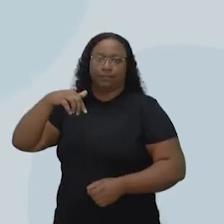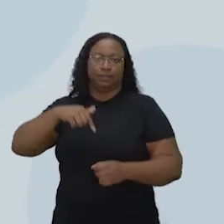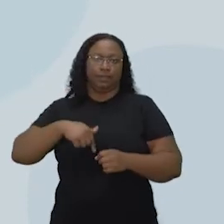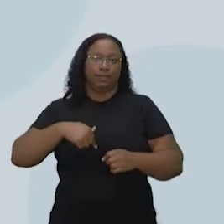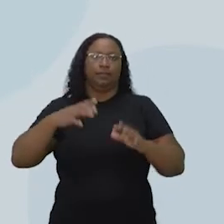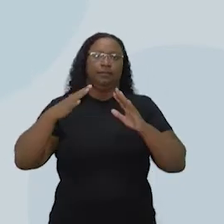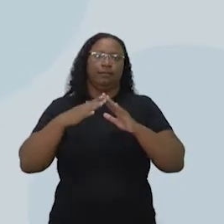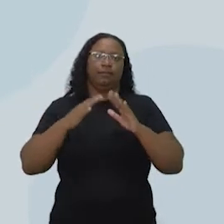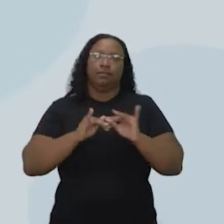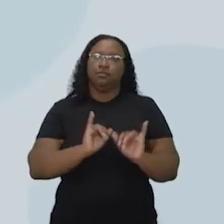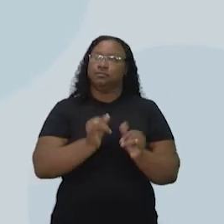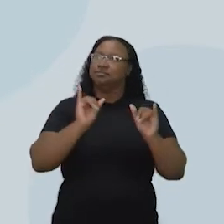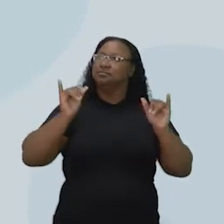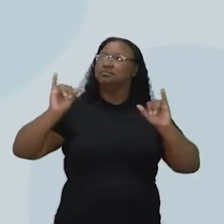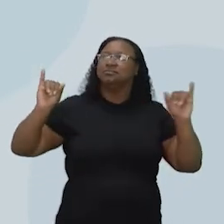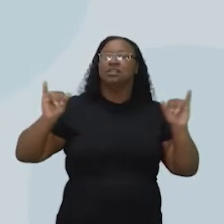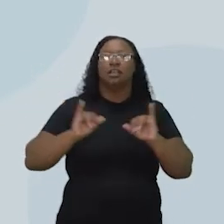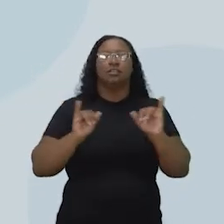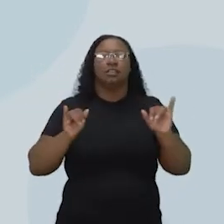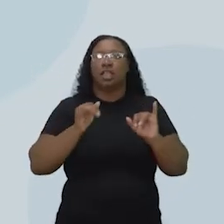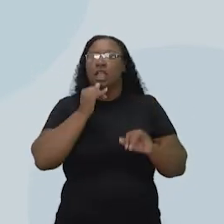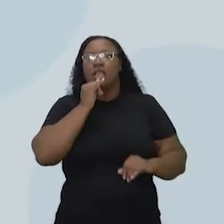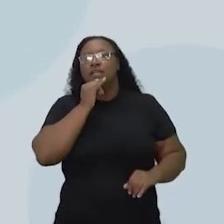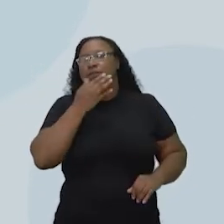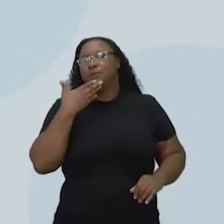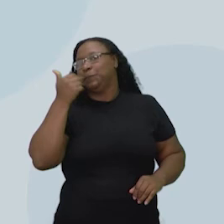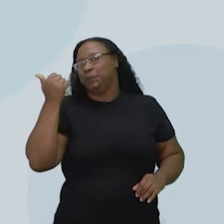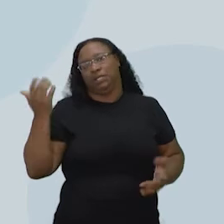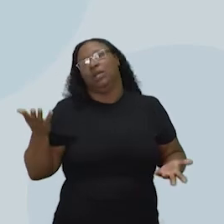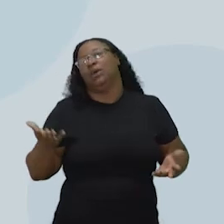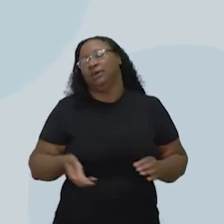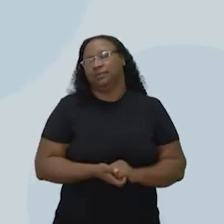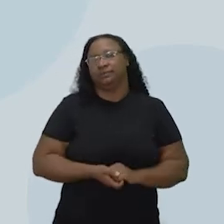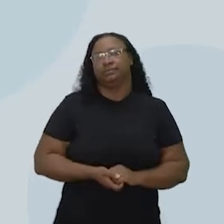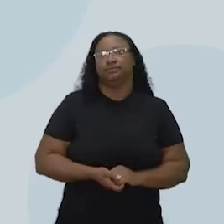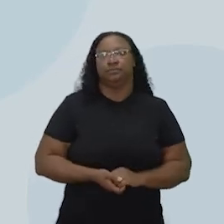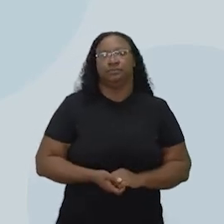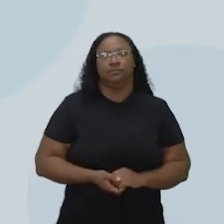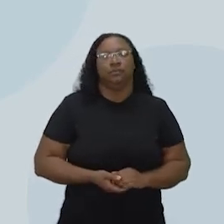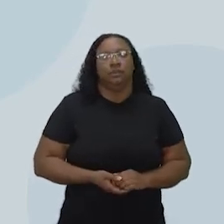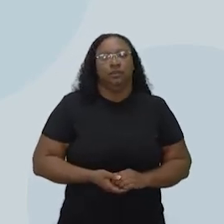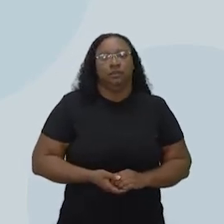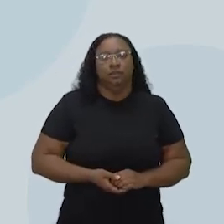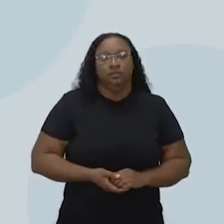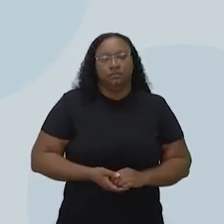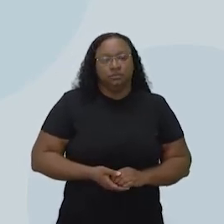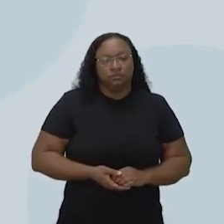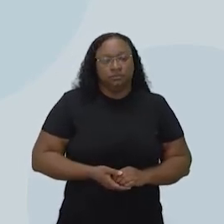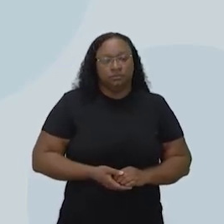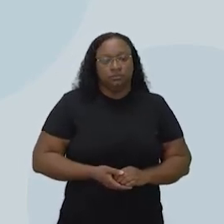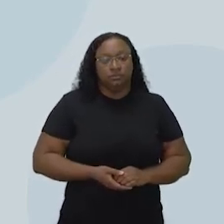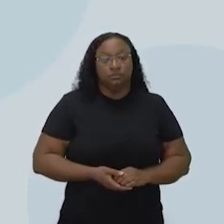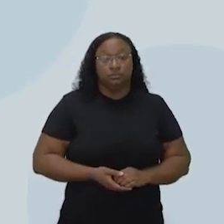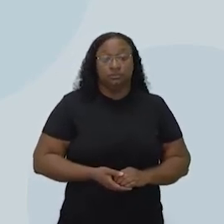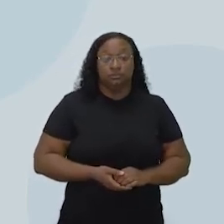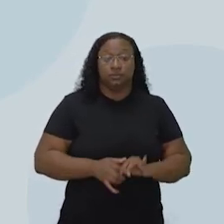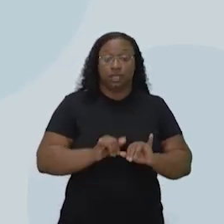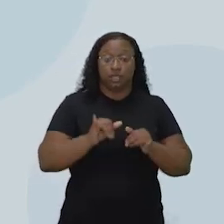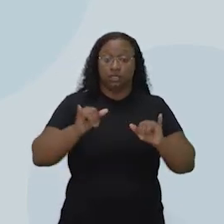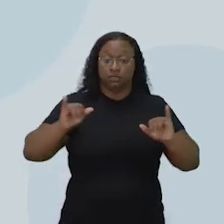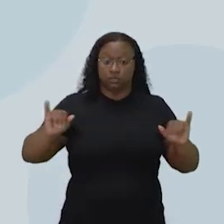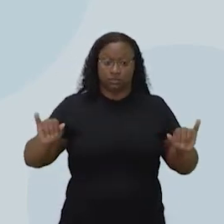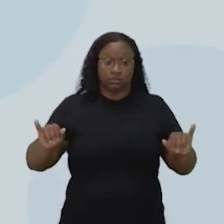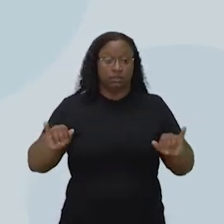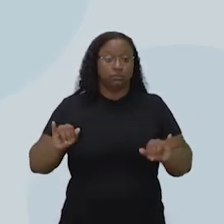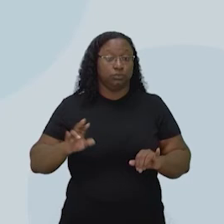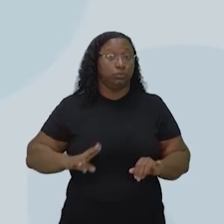elétrica é o maior exemplo, né? Essa geração, como eu falei, ela pode ser para consumo próprio, que é